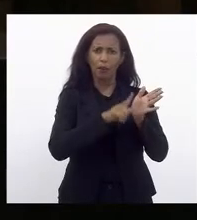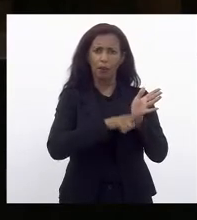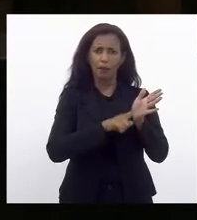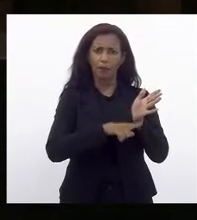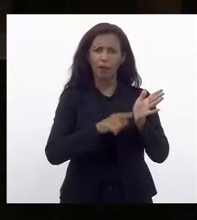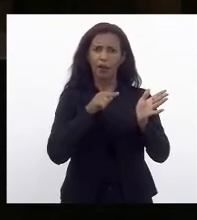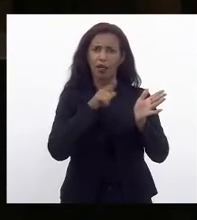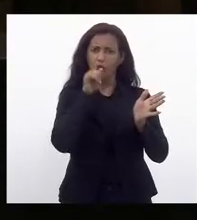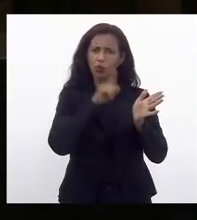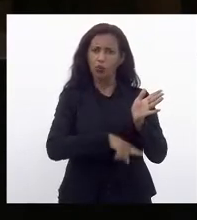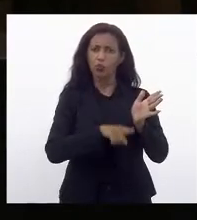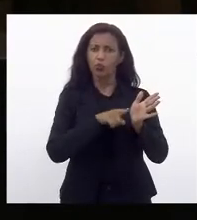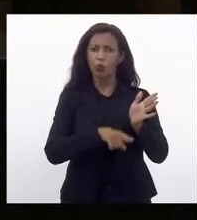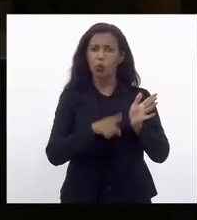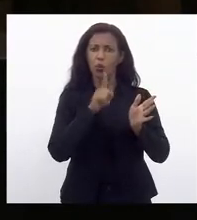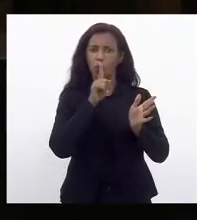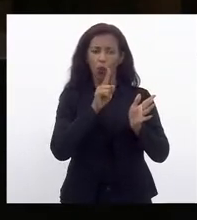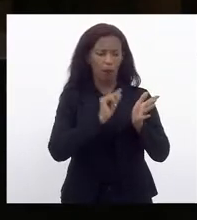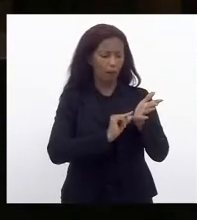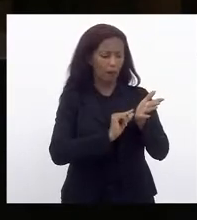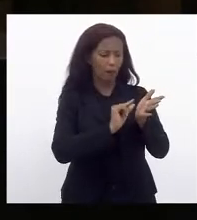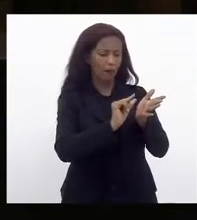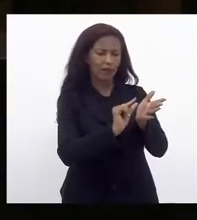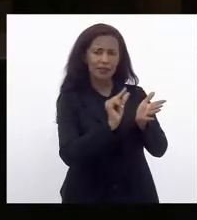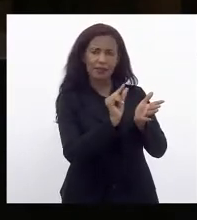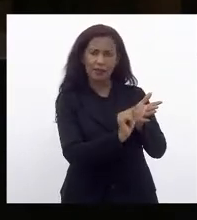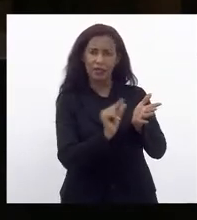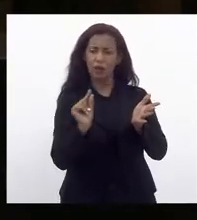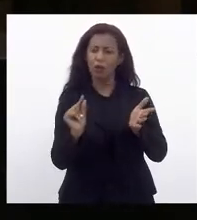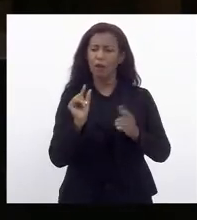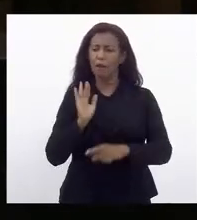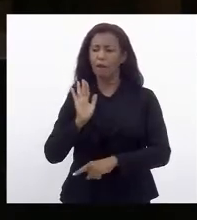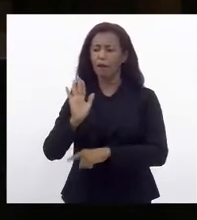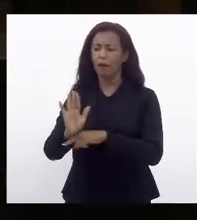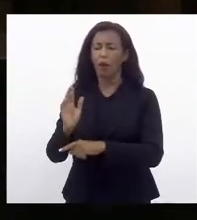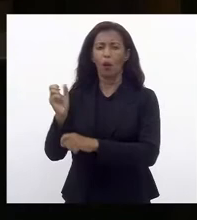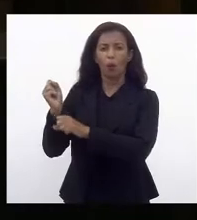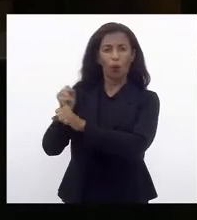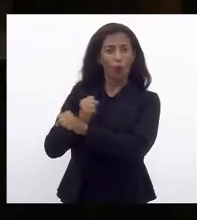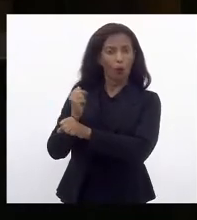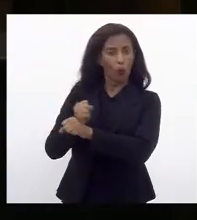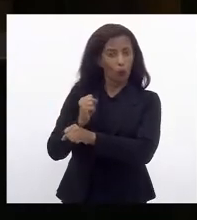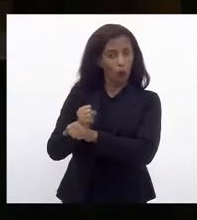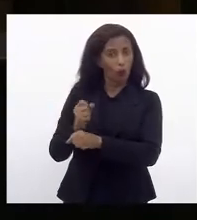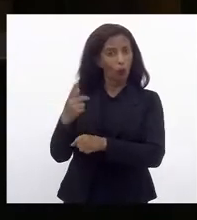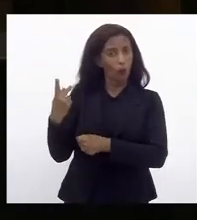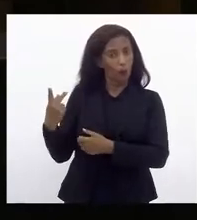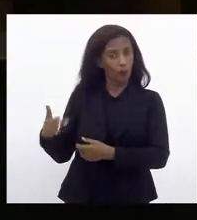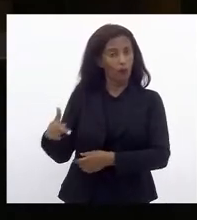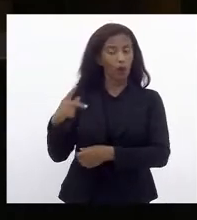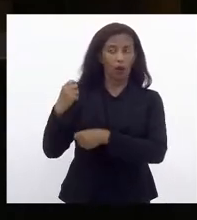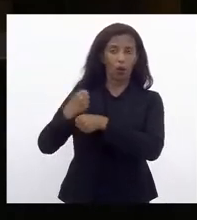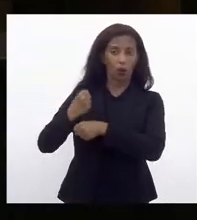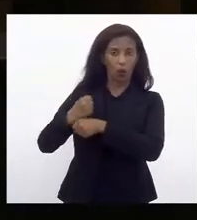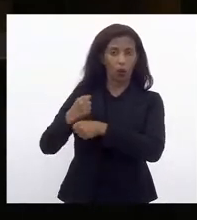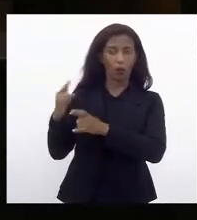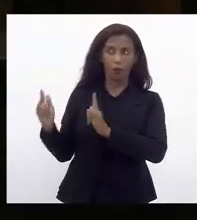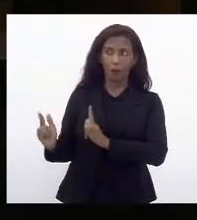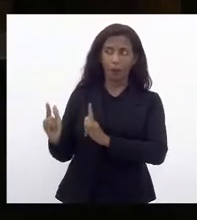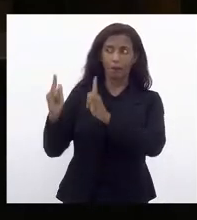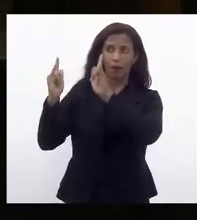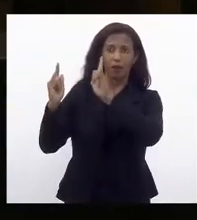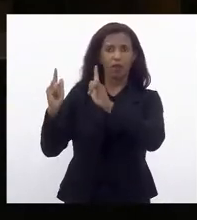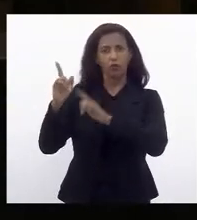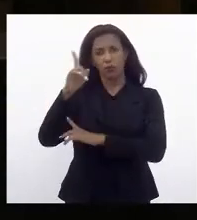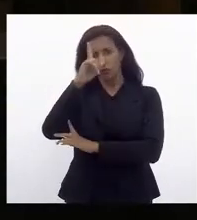exatamente descontado uma determinada parcela que era para a construção do